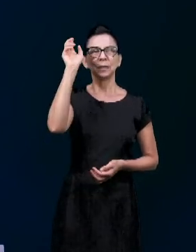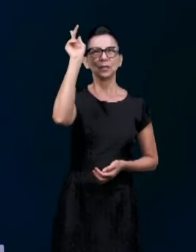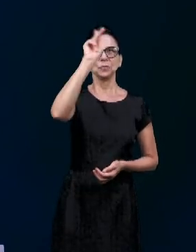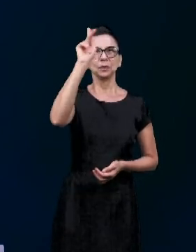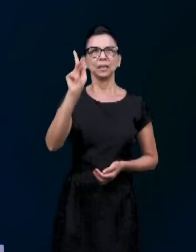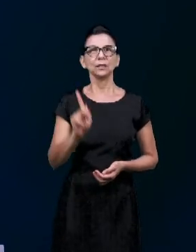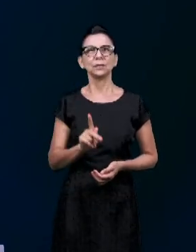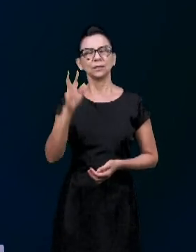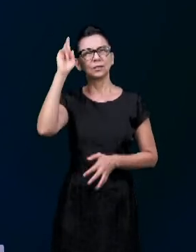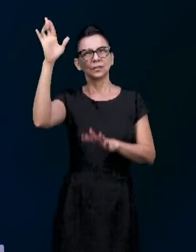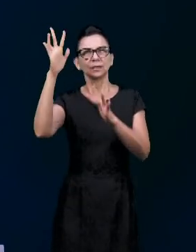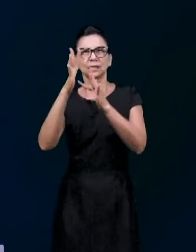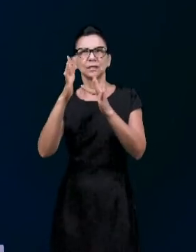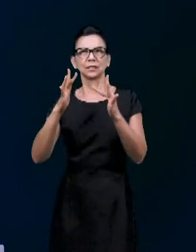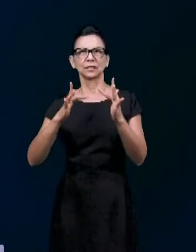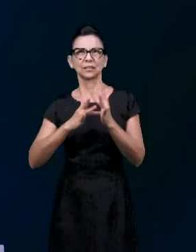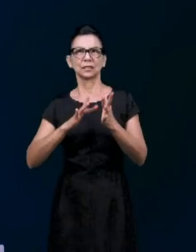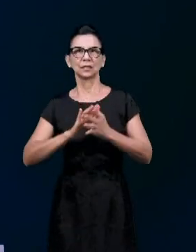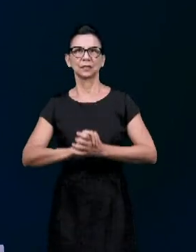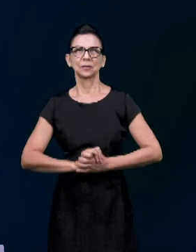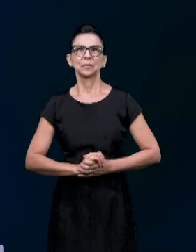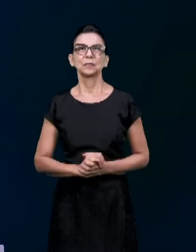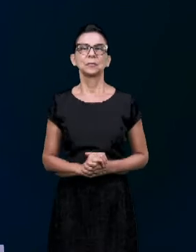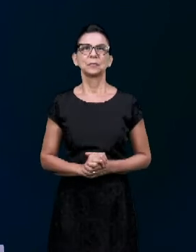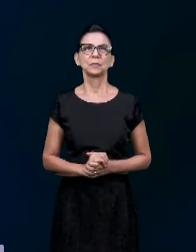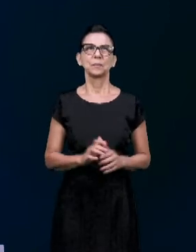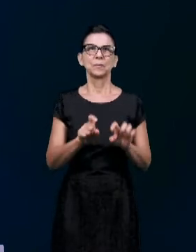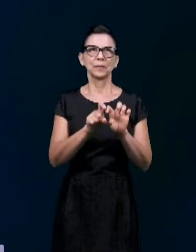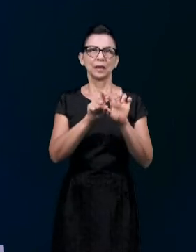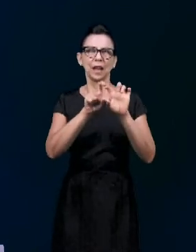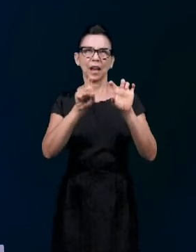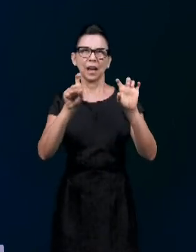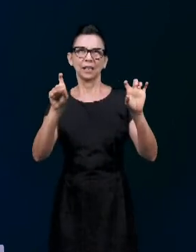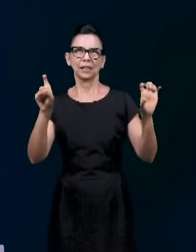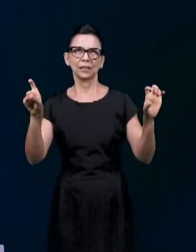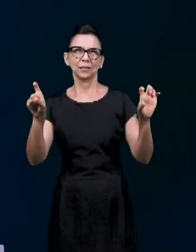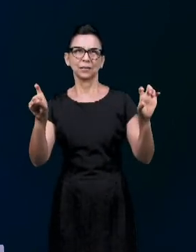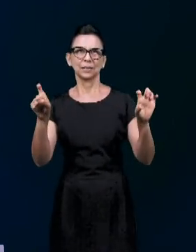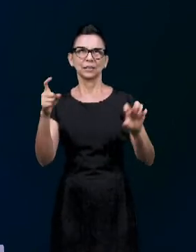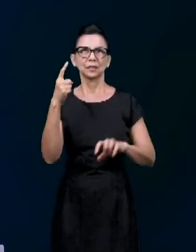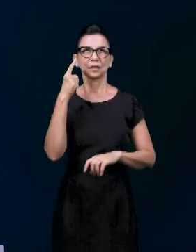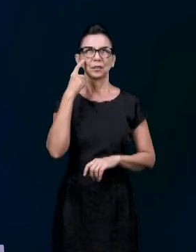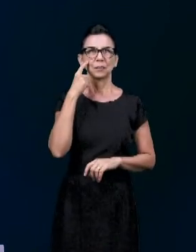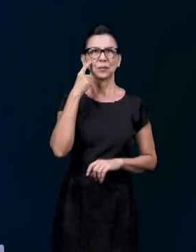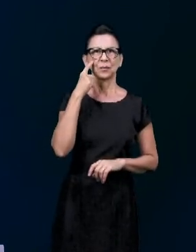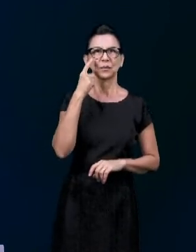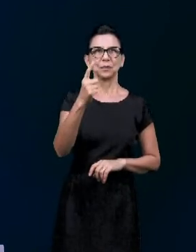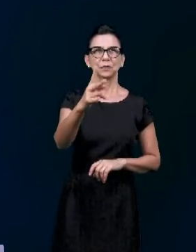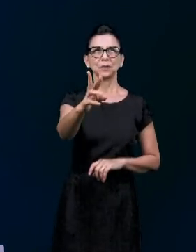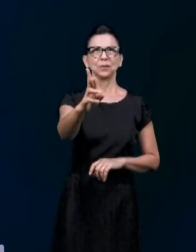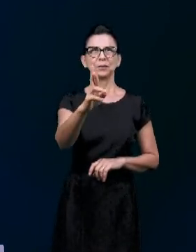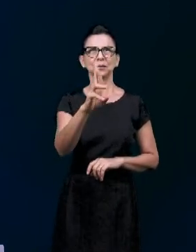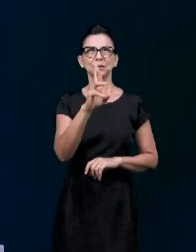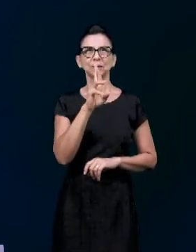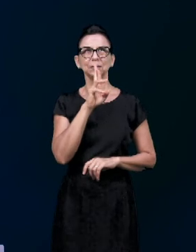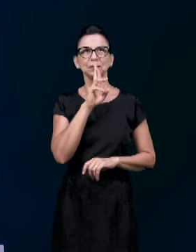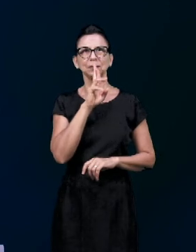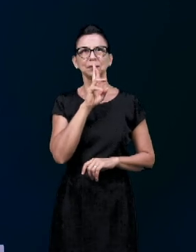do sangue e da palavra. Esta é a frase que podemos colocar como resposta da